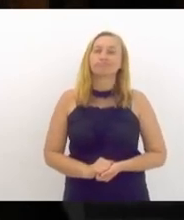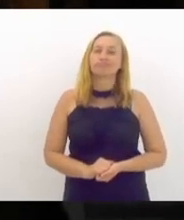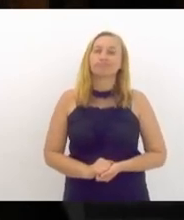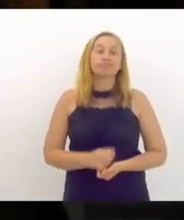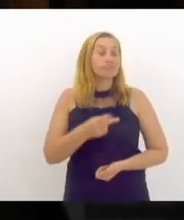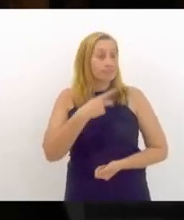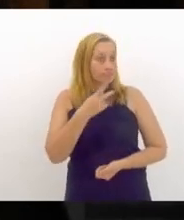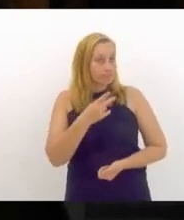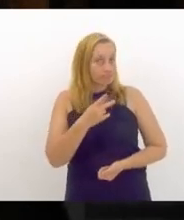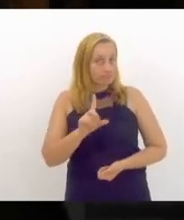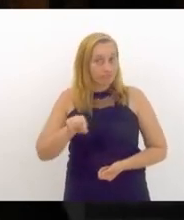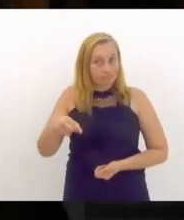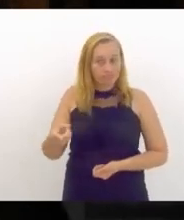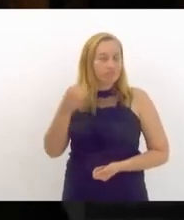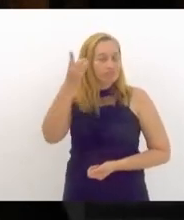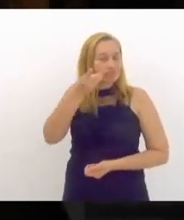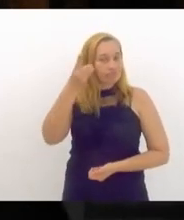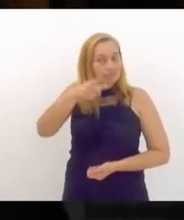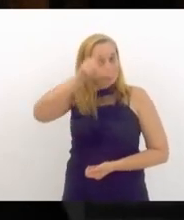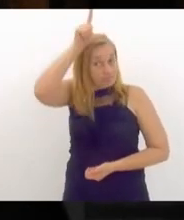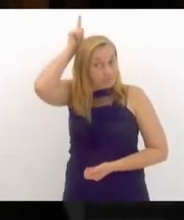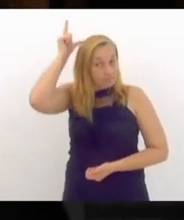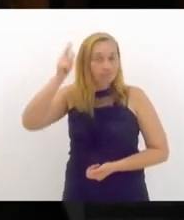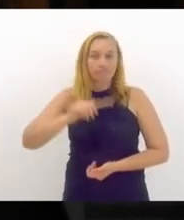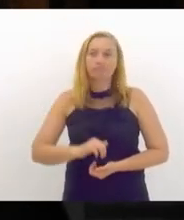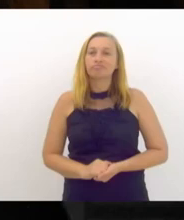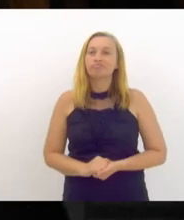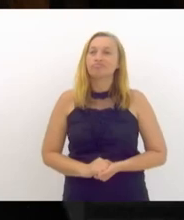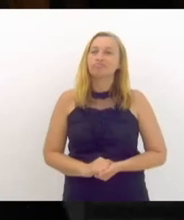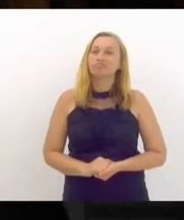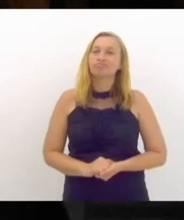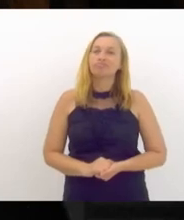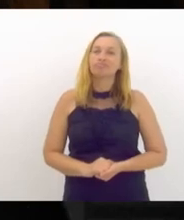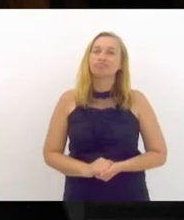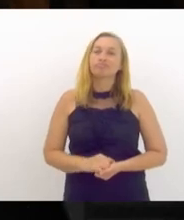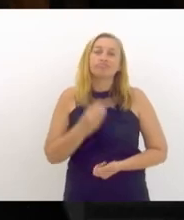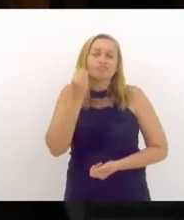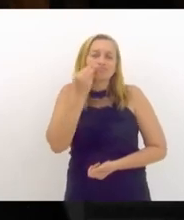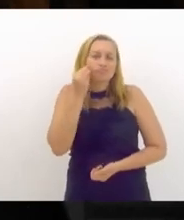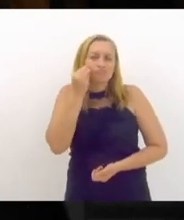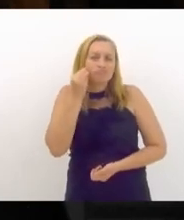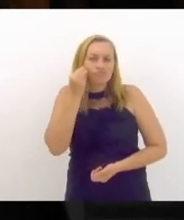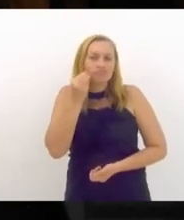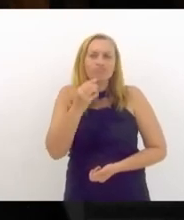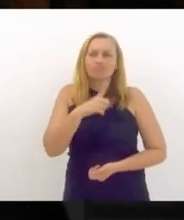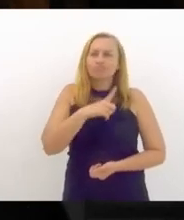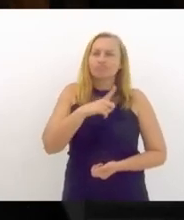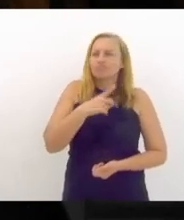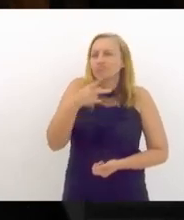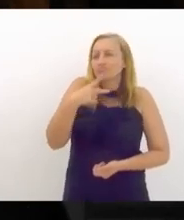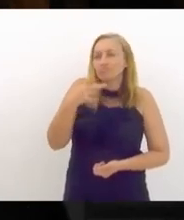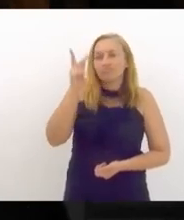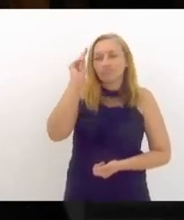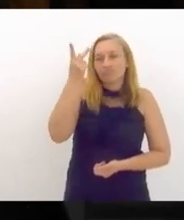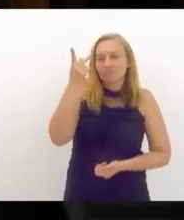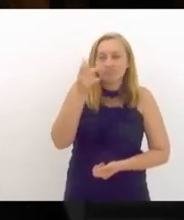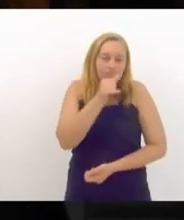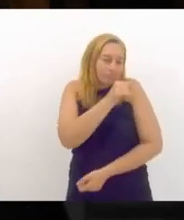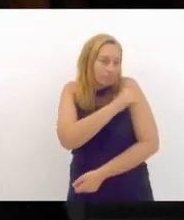falar após o deputado Luiz Paulo, com essa experiência que ele tem de contar a história do Rio de